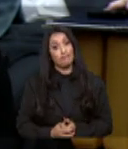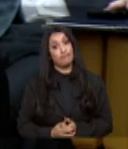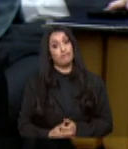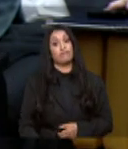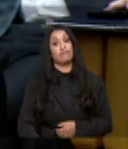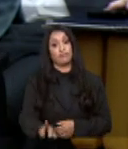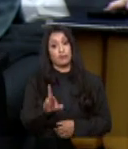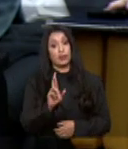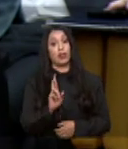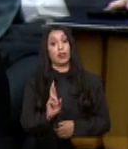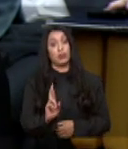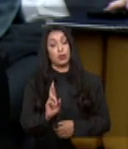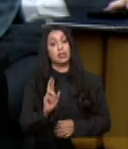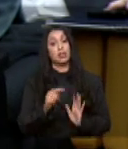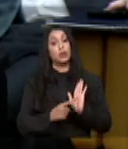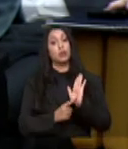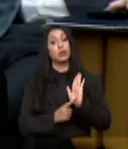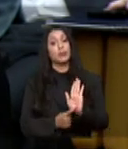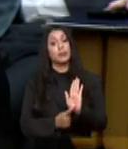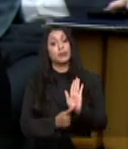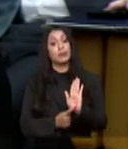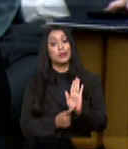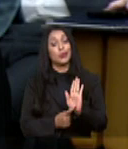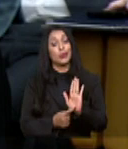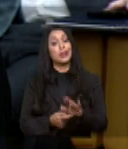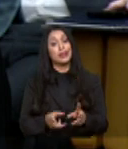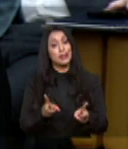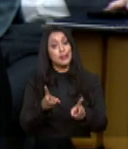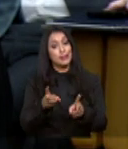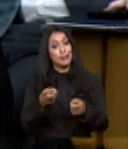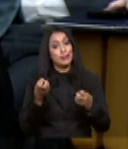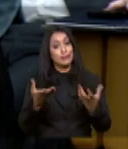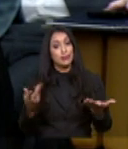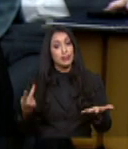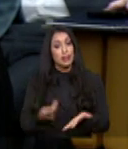representou exatamente aquilo que nós estamos presenciando hoje.